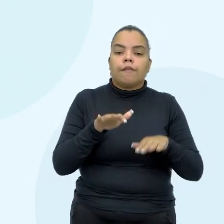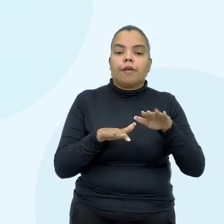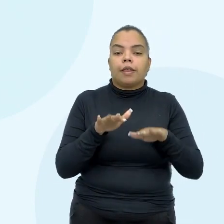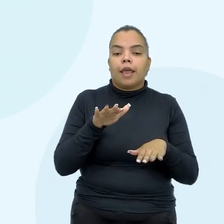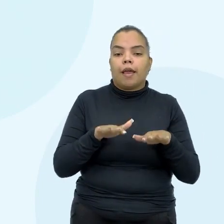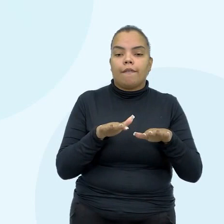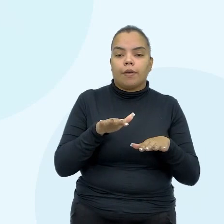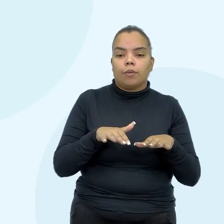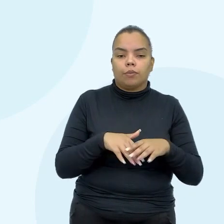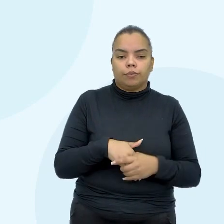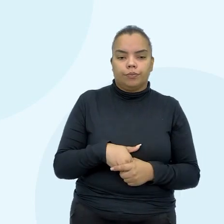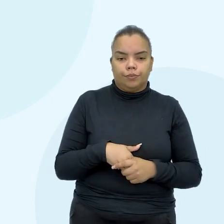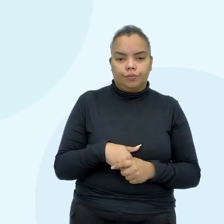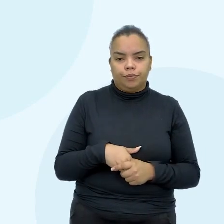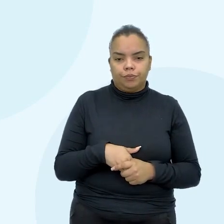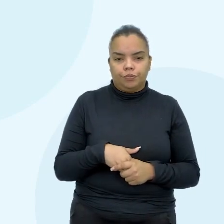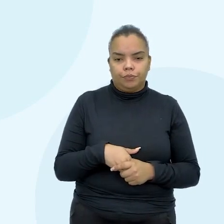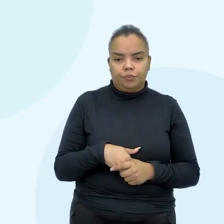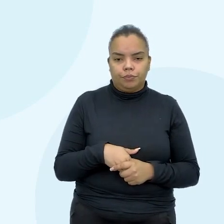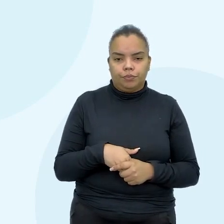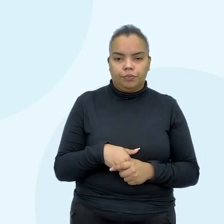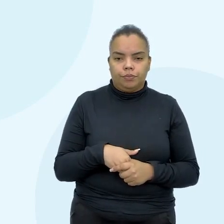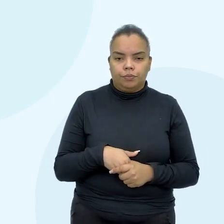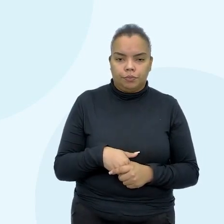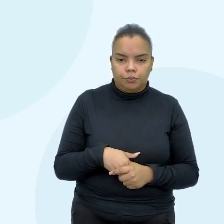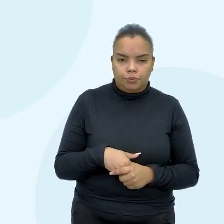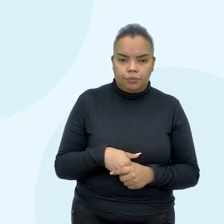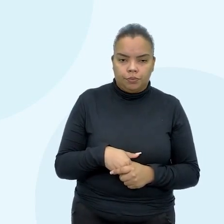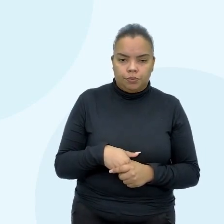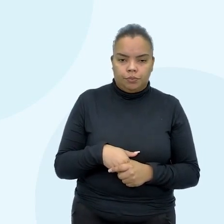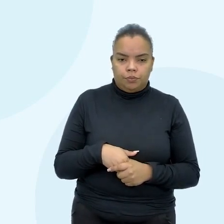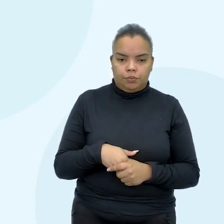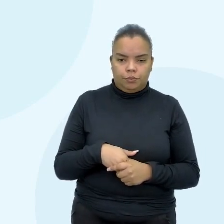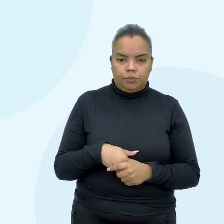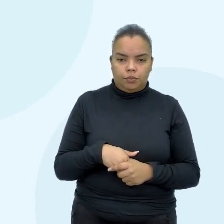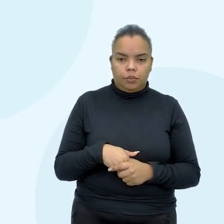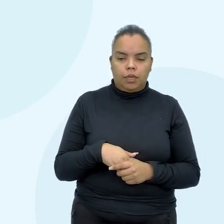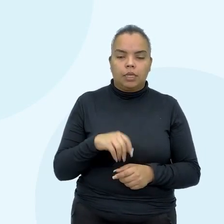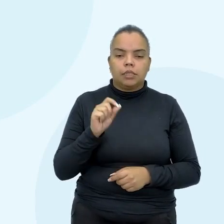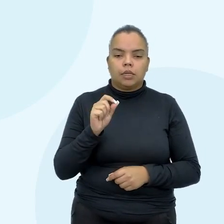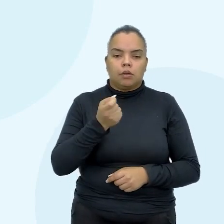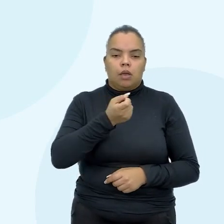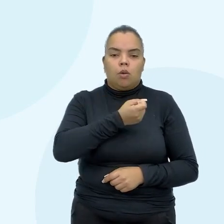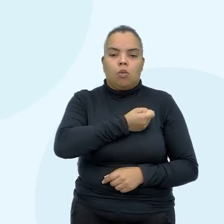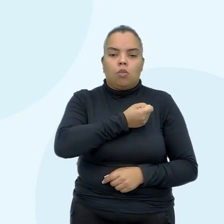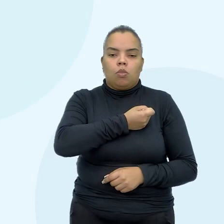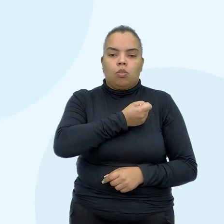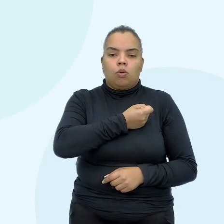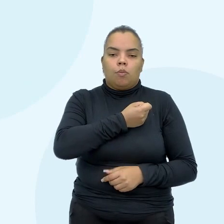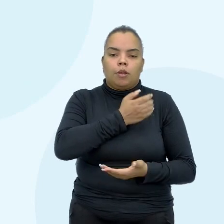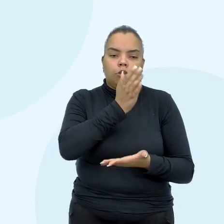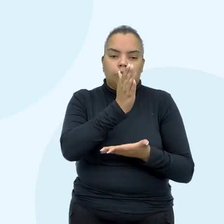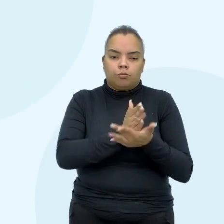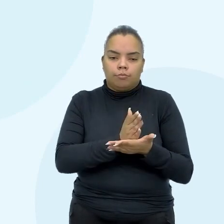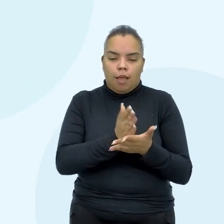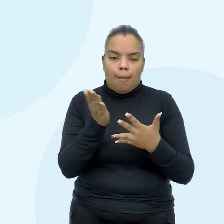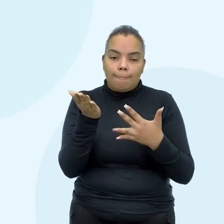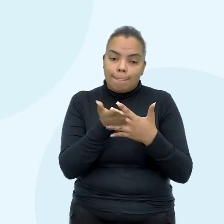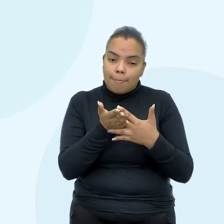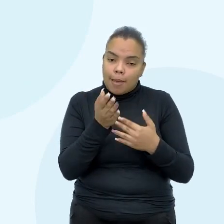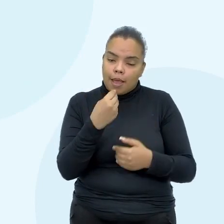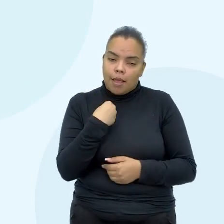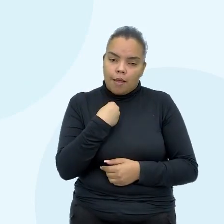né? Que a gente está representando aí, que seria o número de meia-vidas que tem esse material,